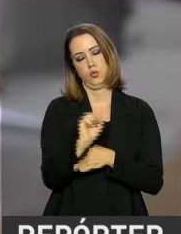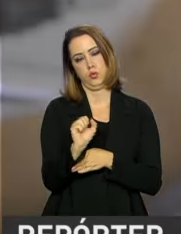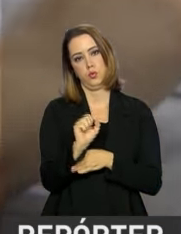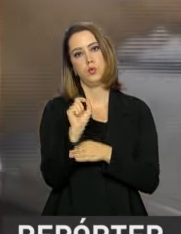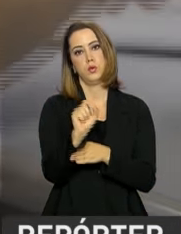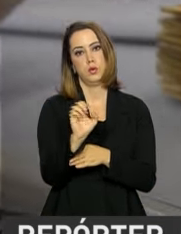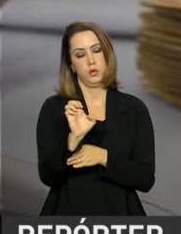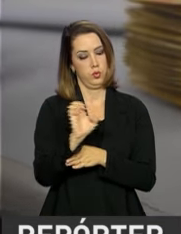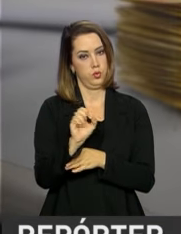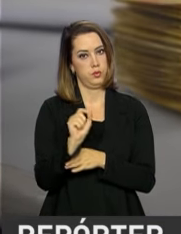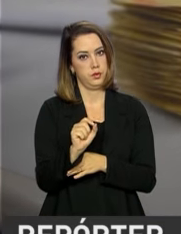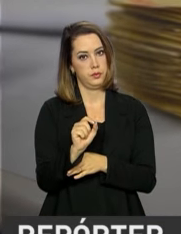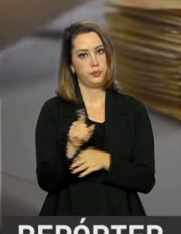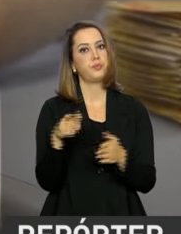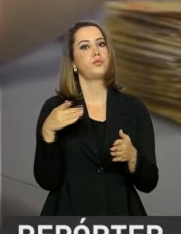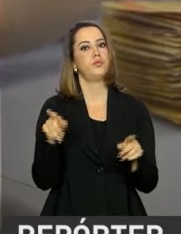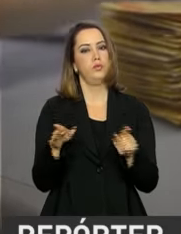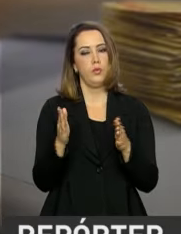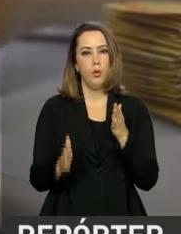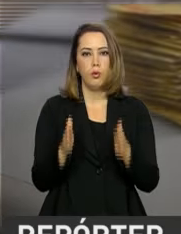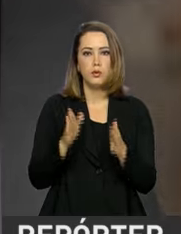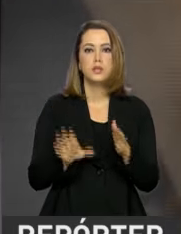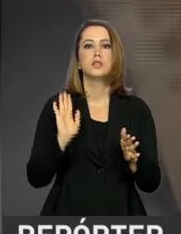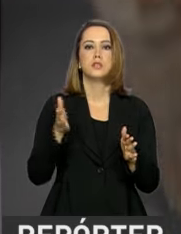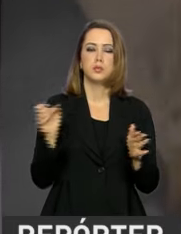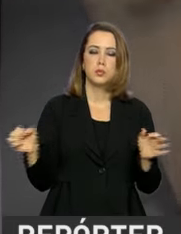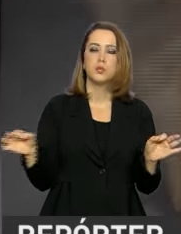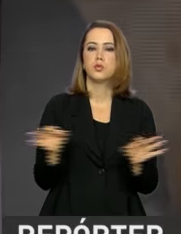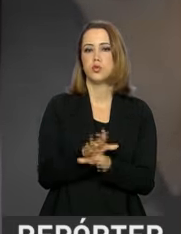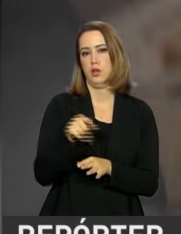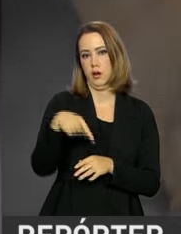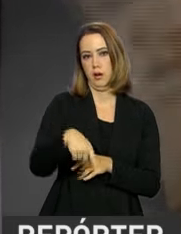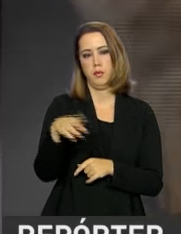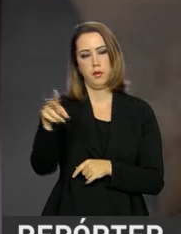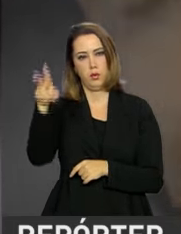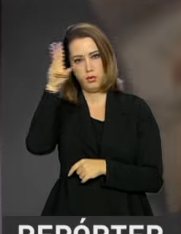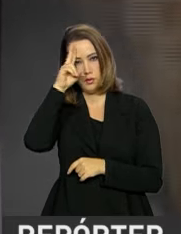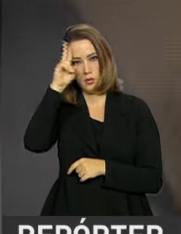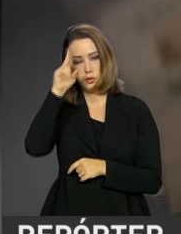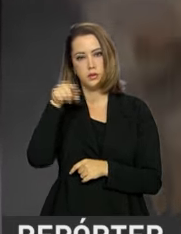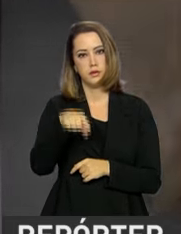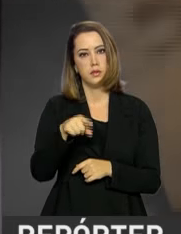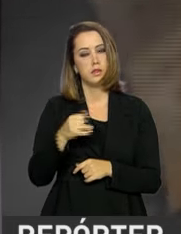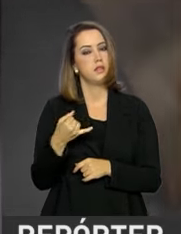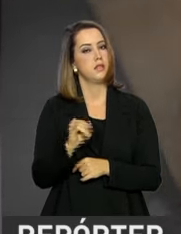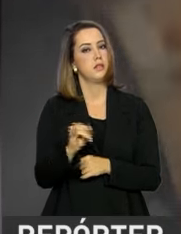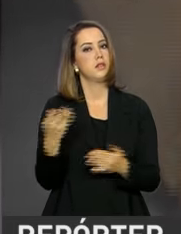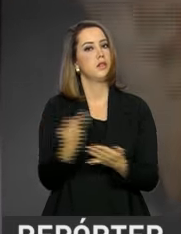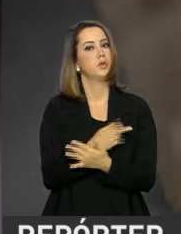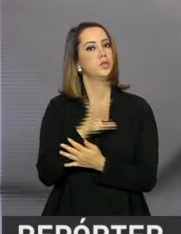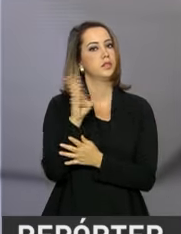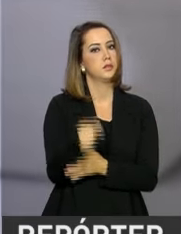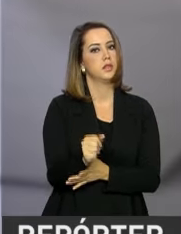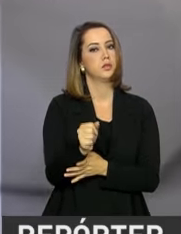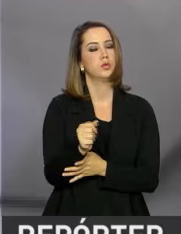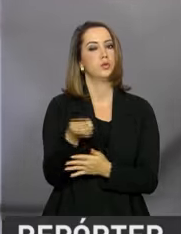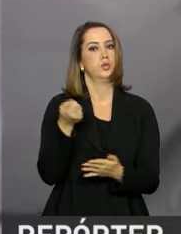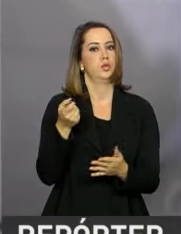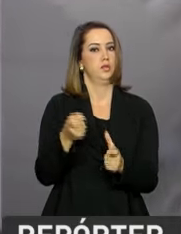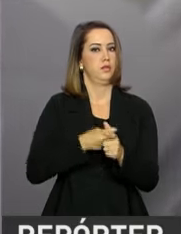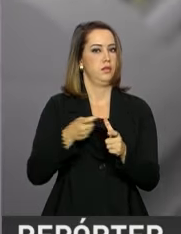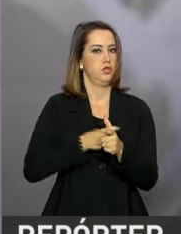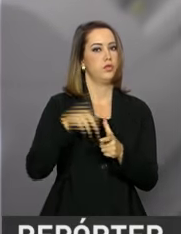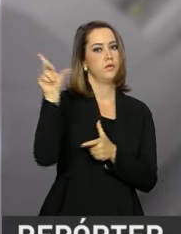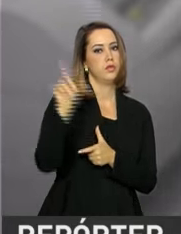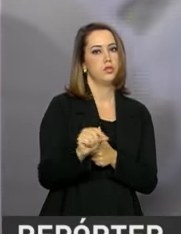se chegar a um acordo termina na próxima segunda-feira. Se a mudança valer para todos os estados, o endividamento vai cair e aliviar os